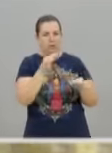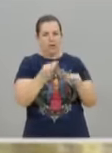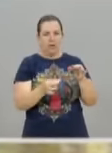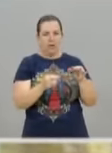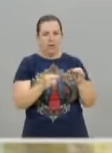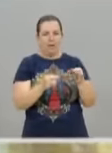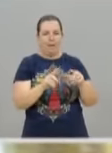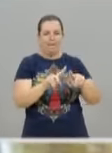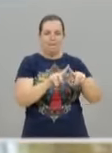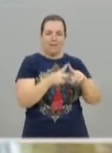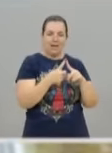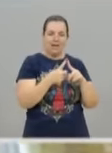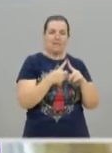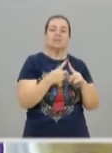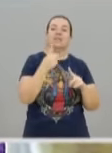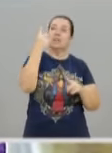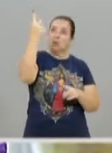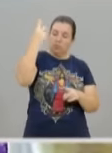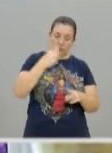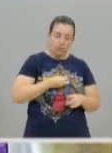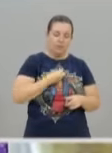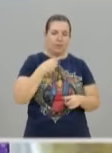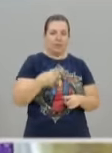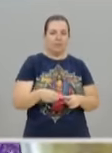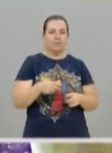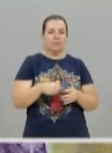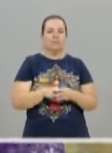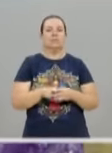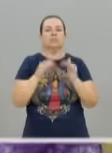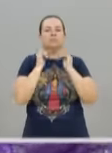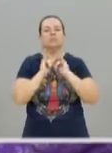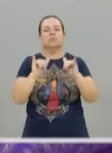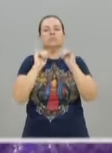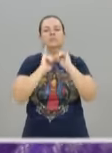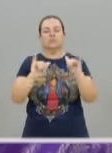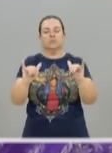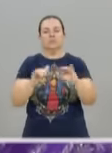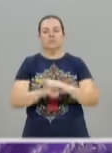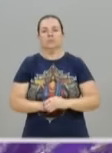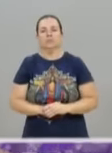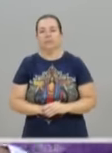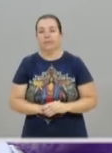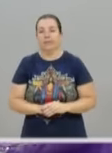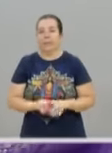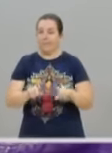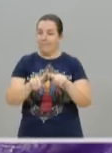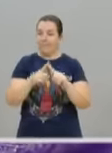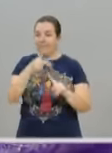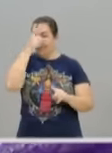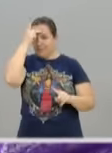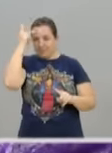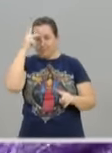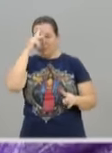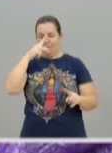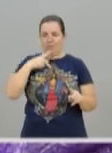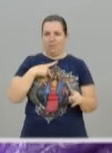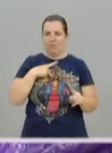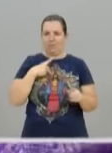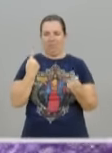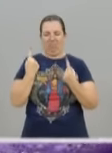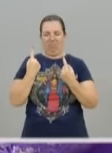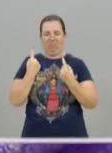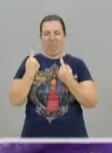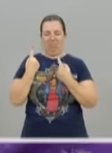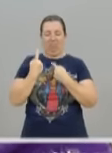é que se condenam olha que impressionante Olha a misericórdia de Deus